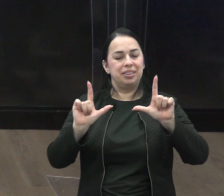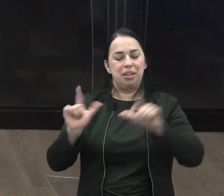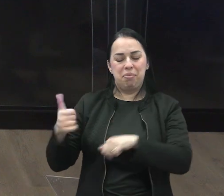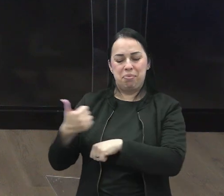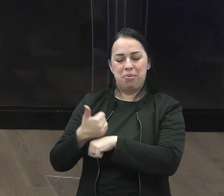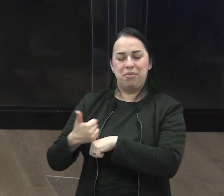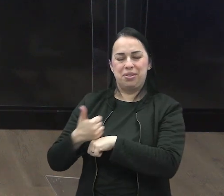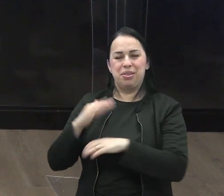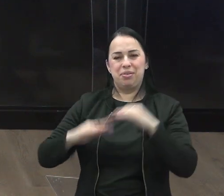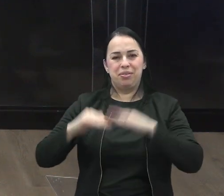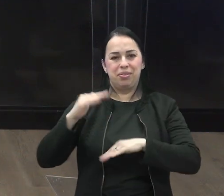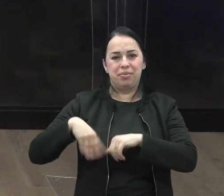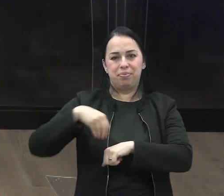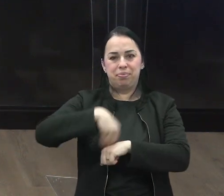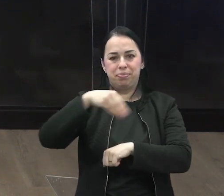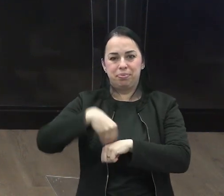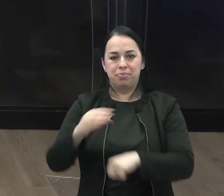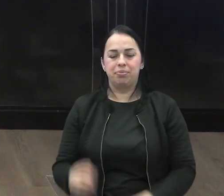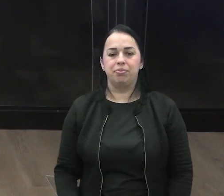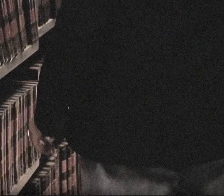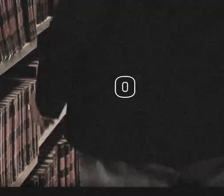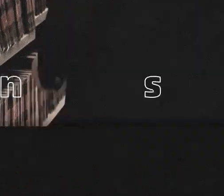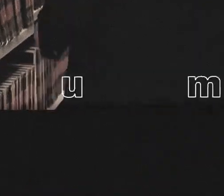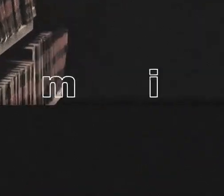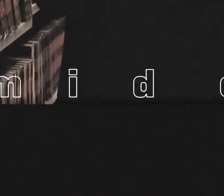com a ajuda de especialistas para essa tarefa.